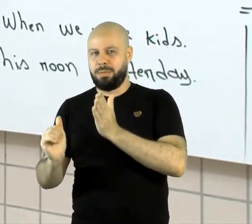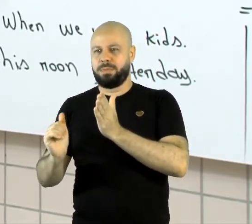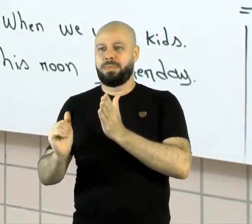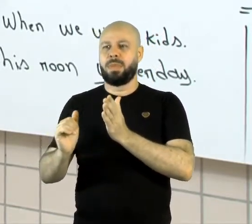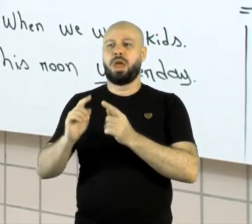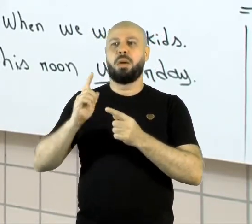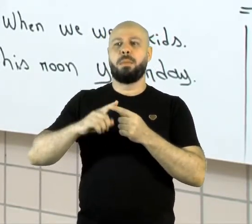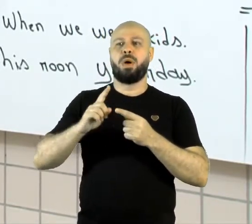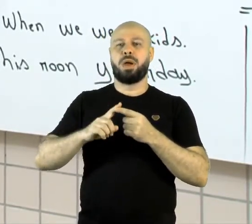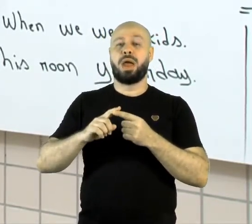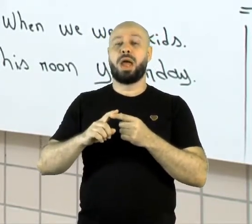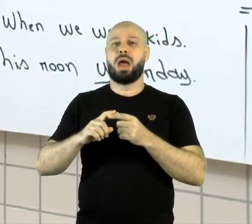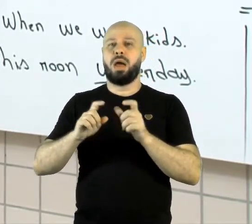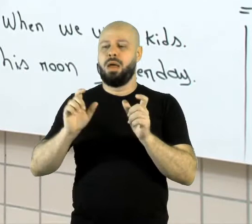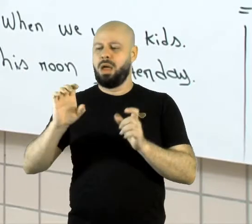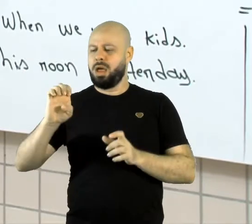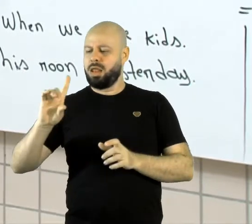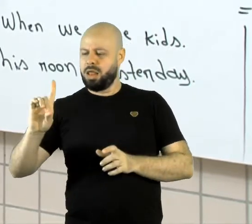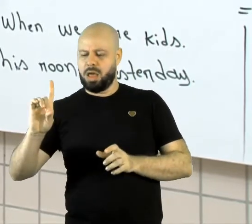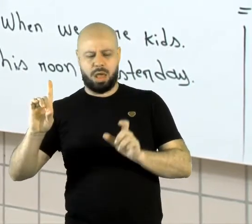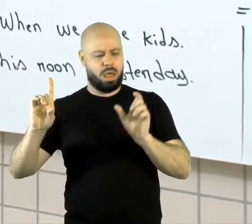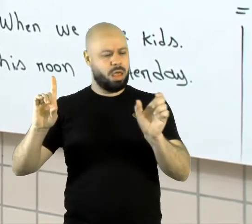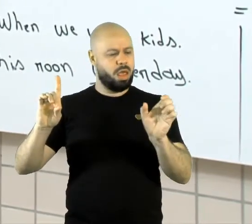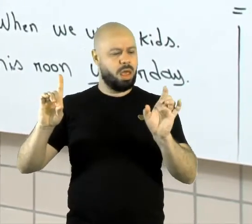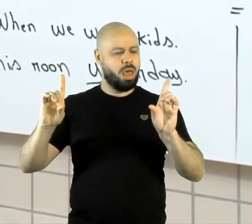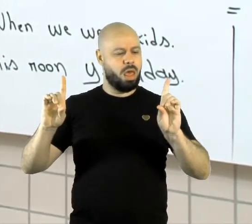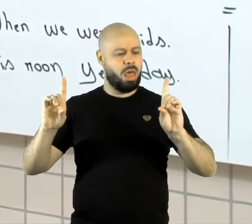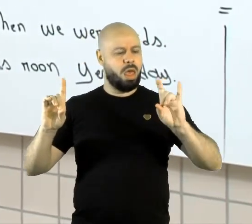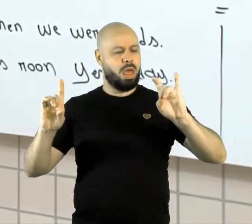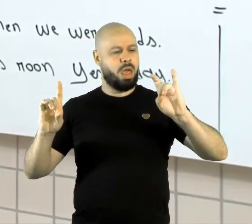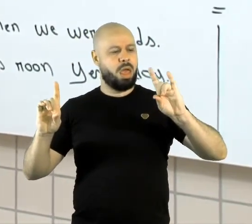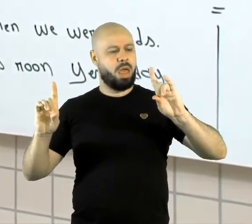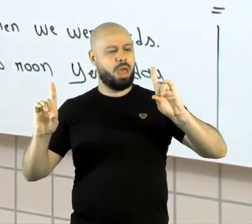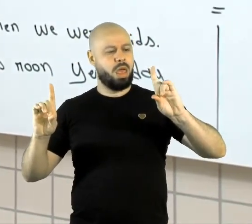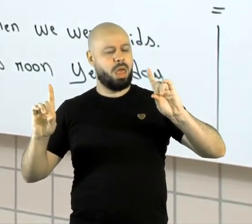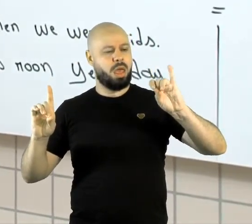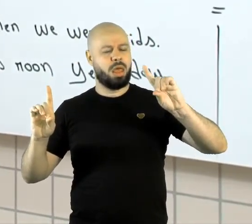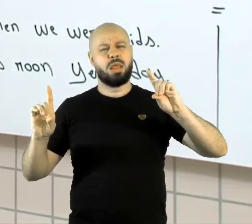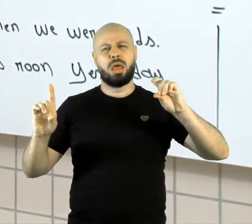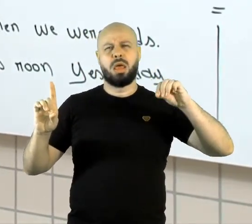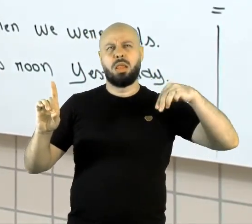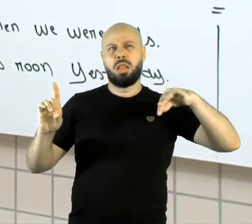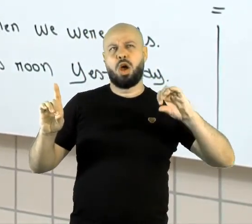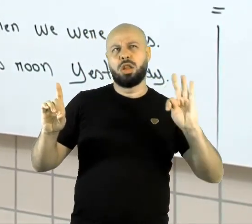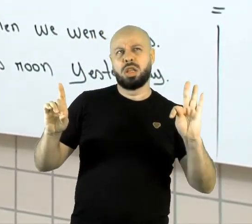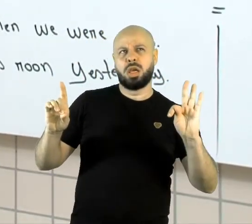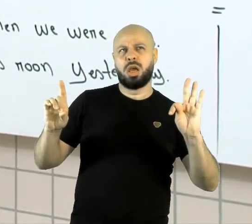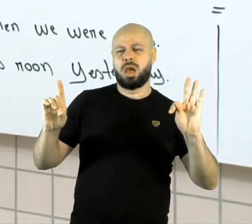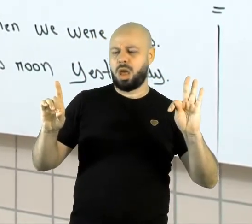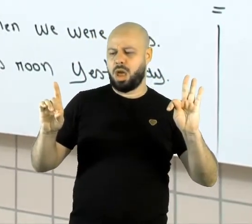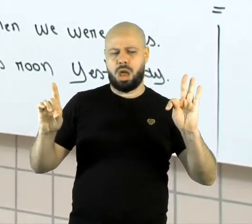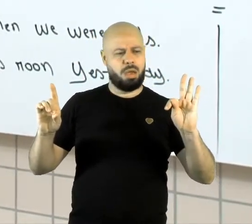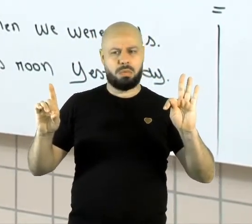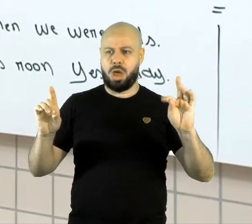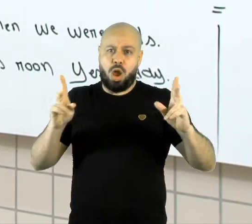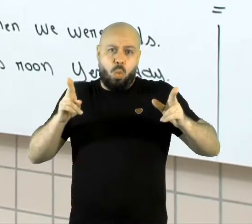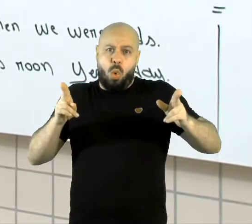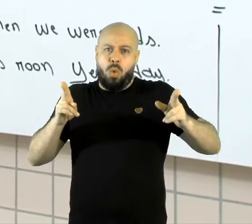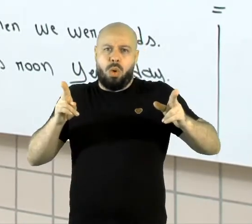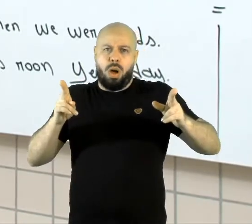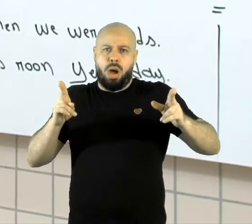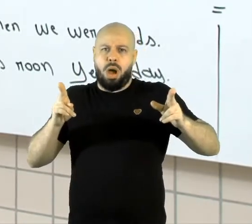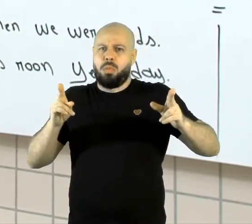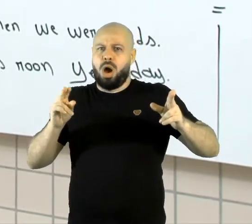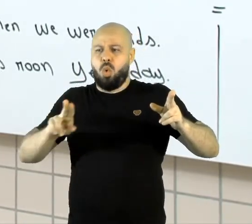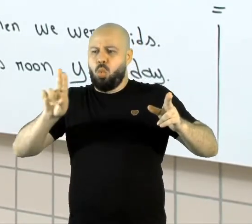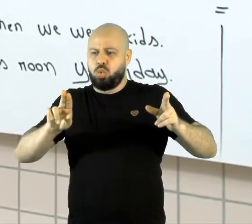acontece neste verbo auxiliar com a negação not, certo? My